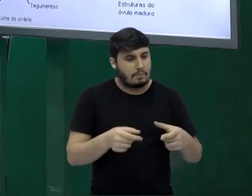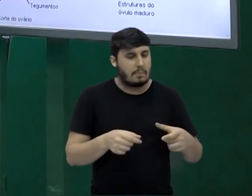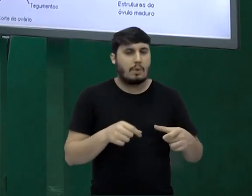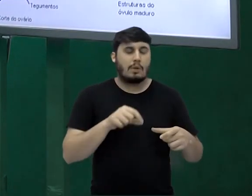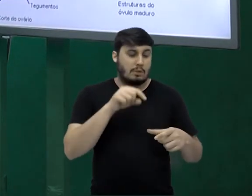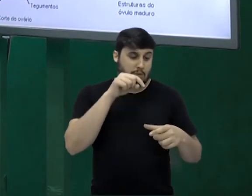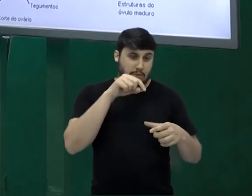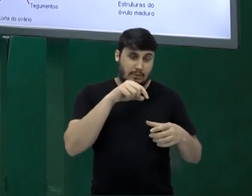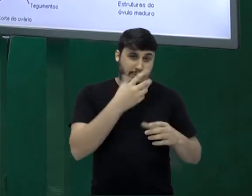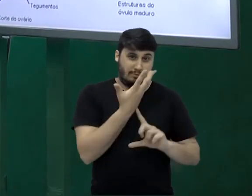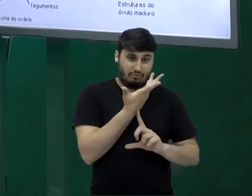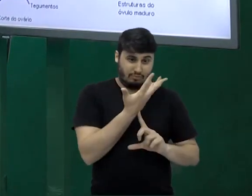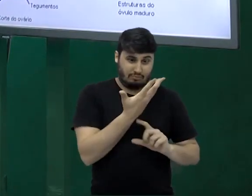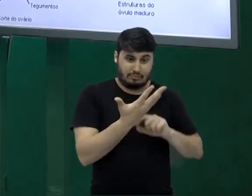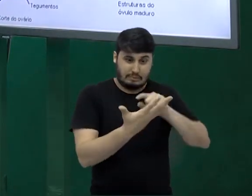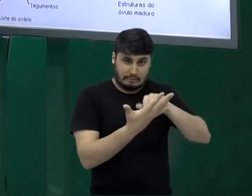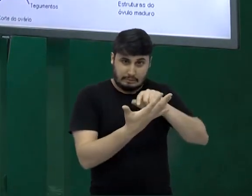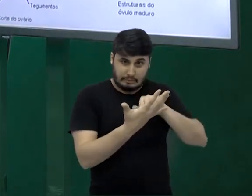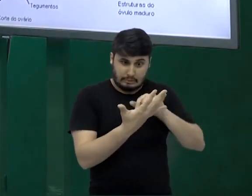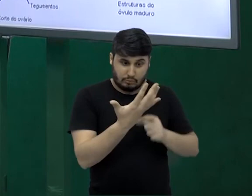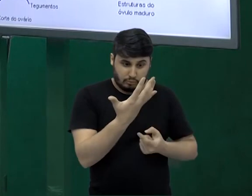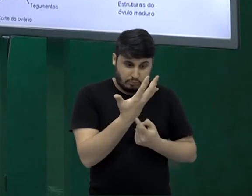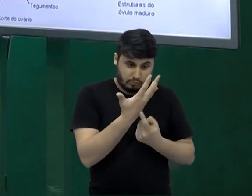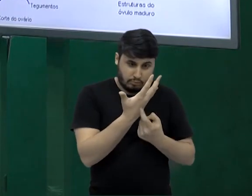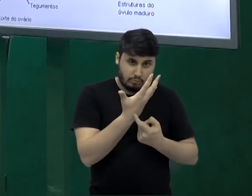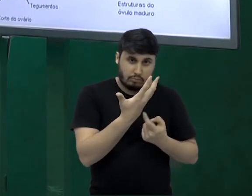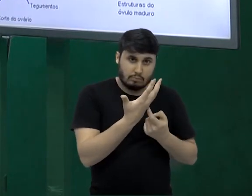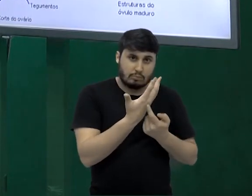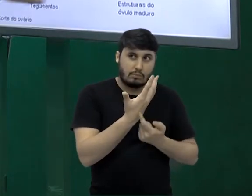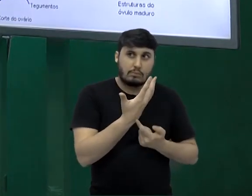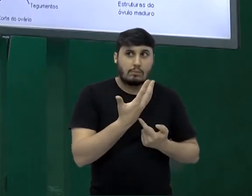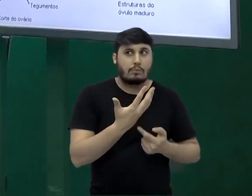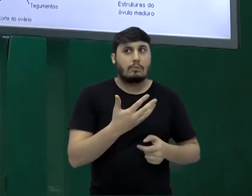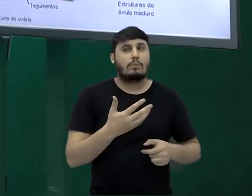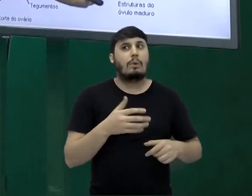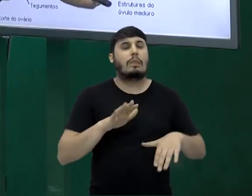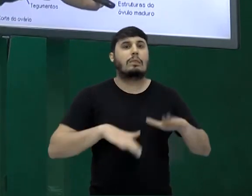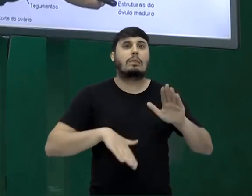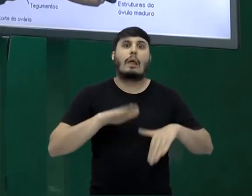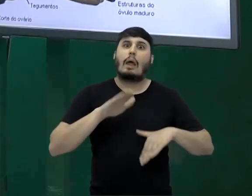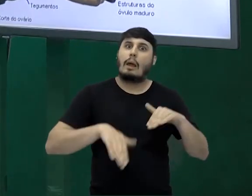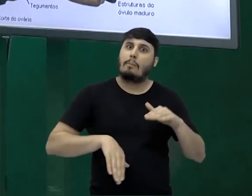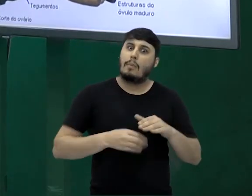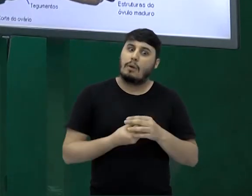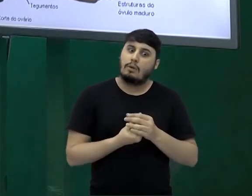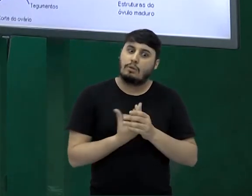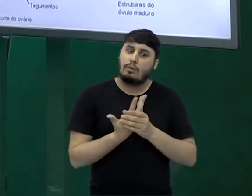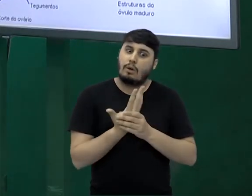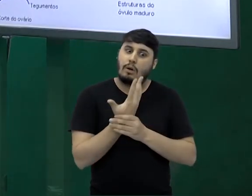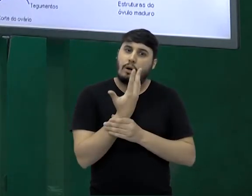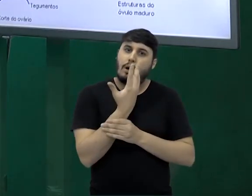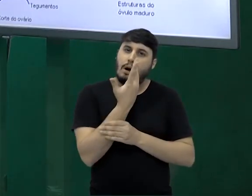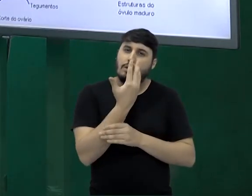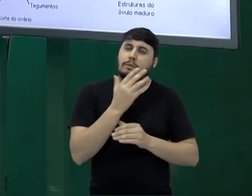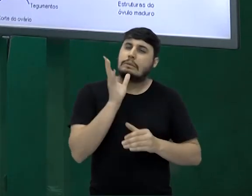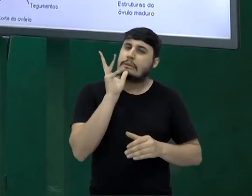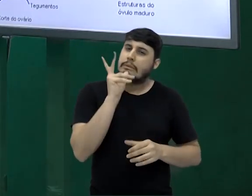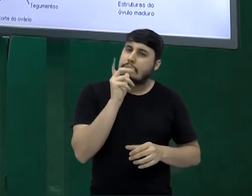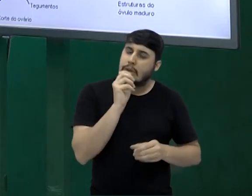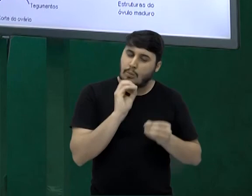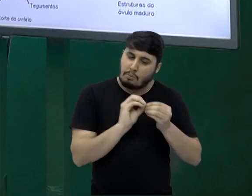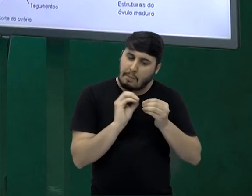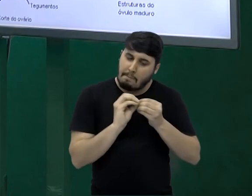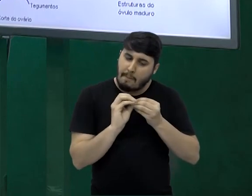A produção do saco embrionário, você tem todo o processo de produção, principalmente da oosfera e de todas